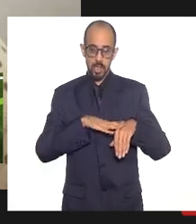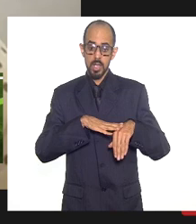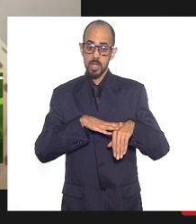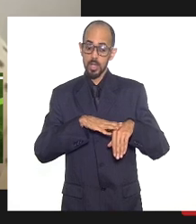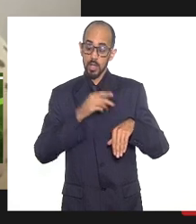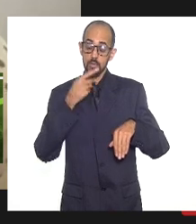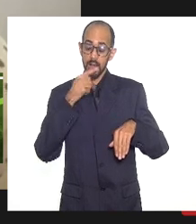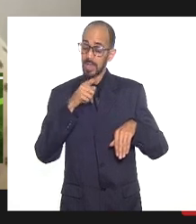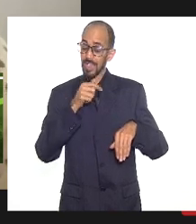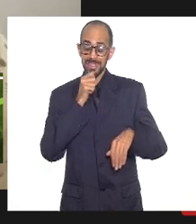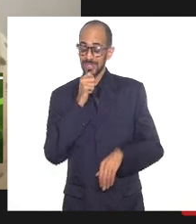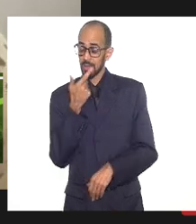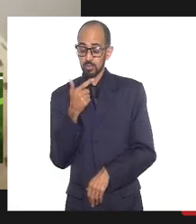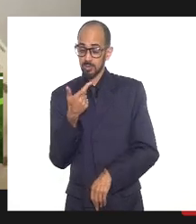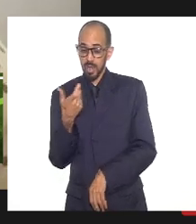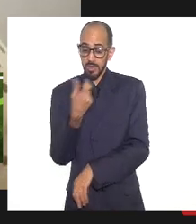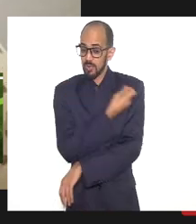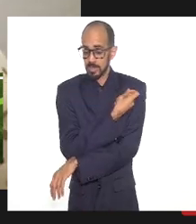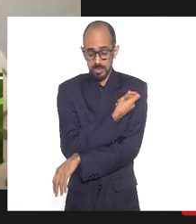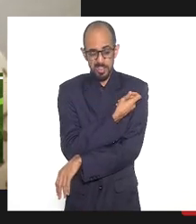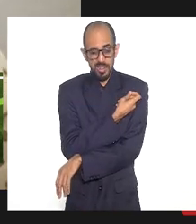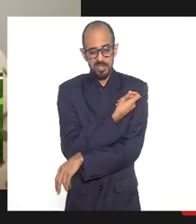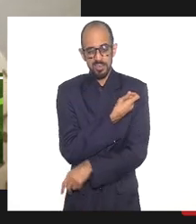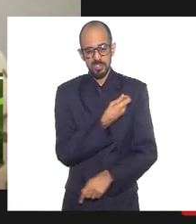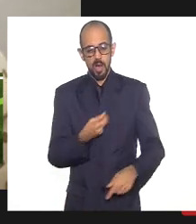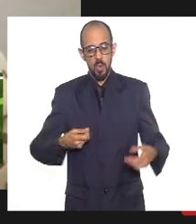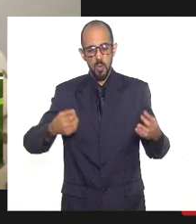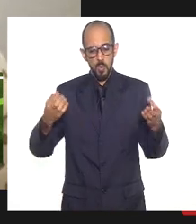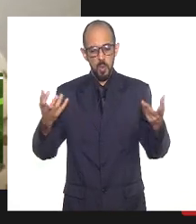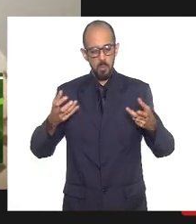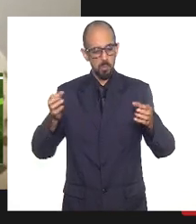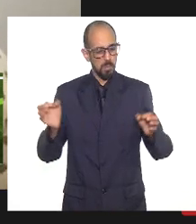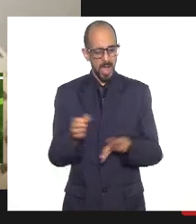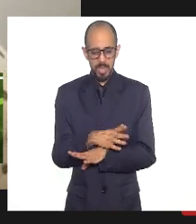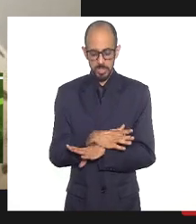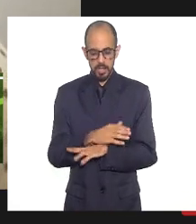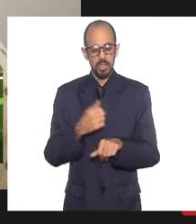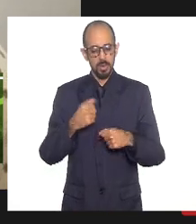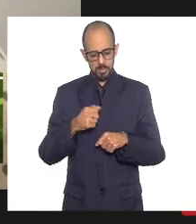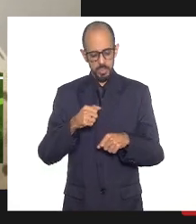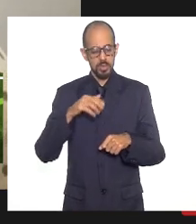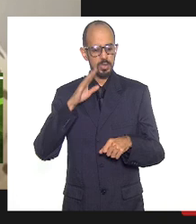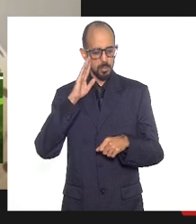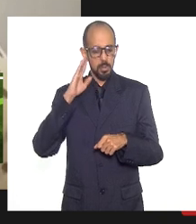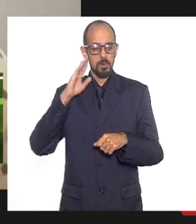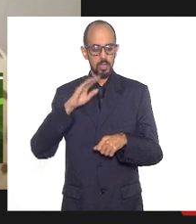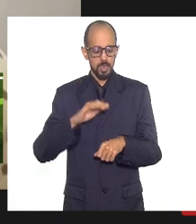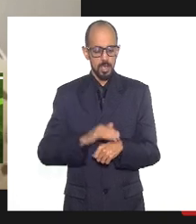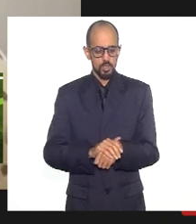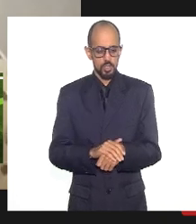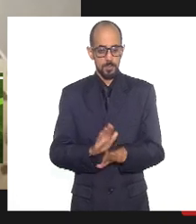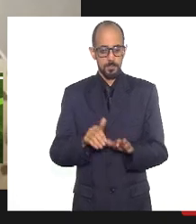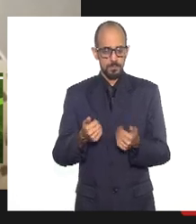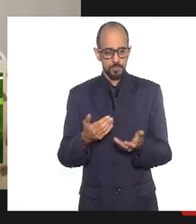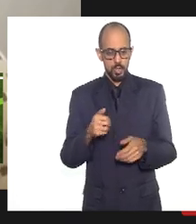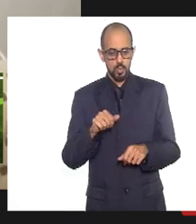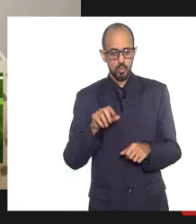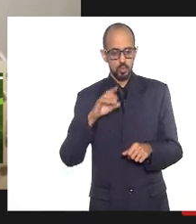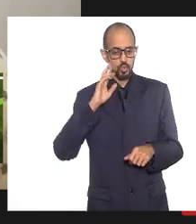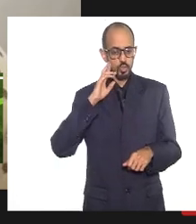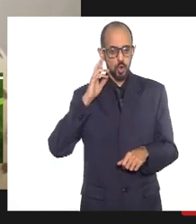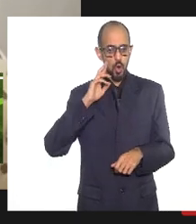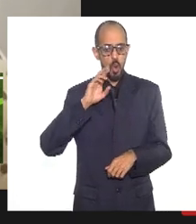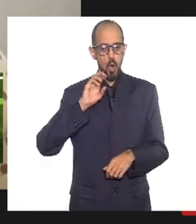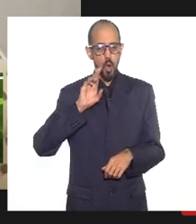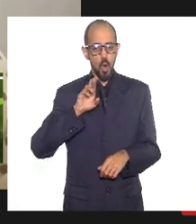não foi vacinada a contento e que precisa ter uma prioridade nesse sentido. Então, senhor Ronaldo dos